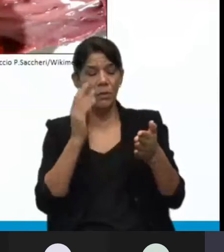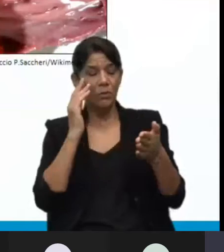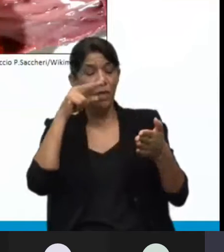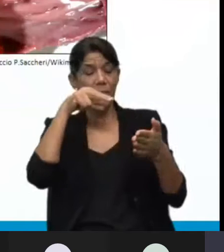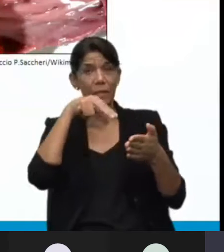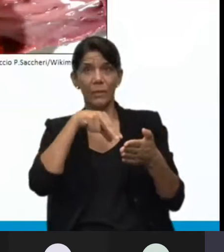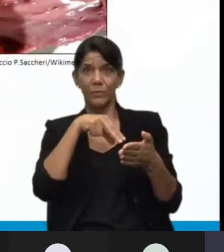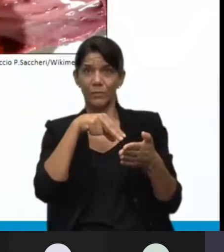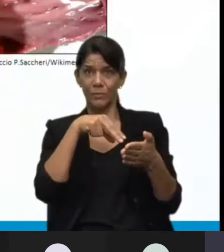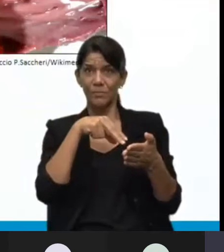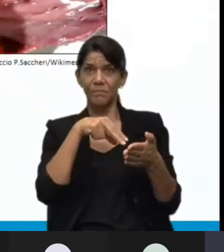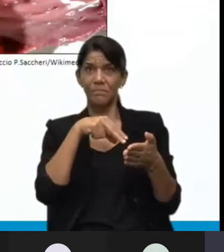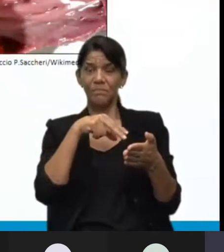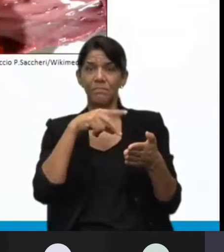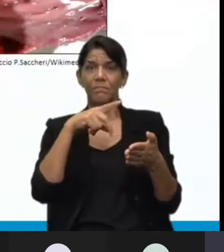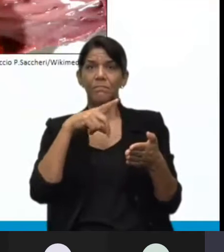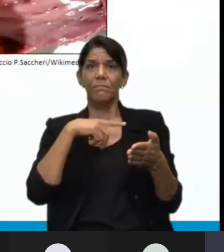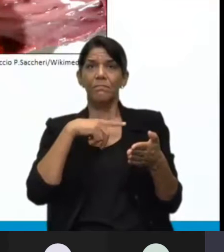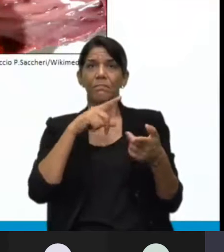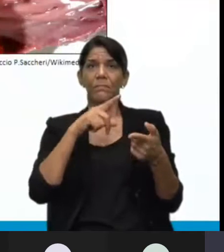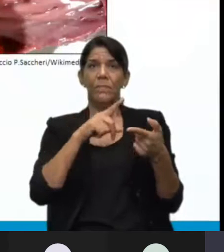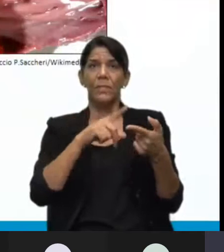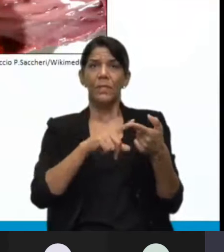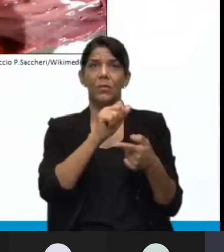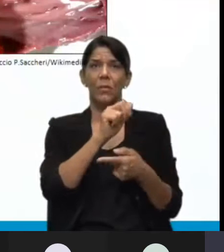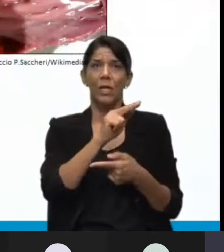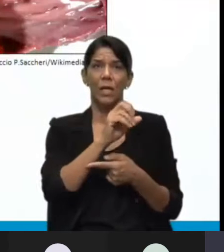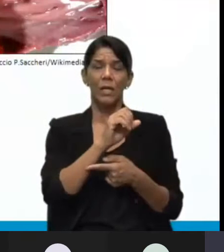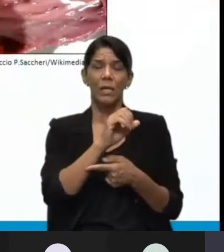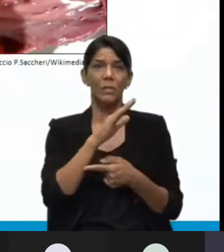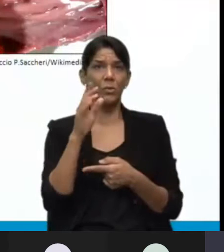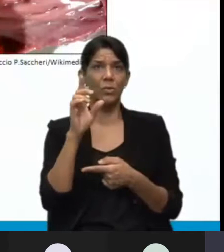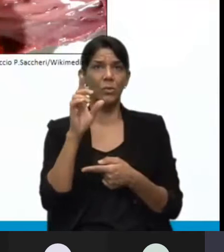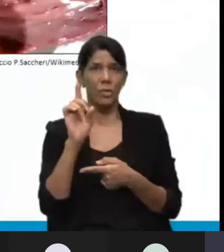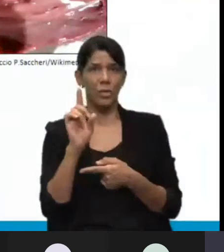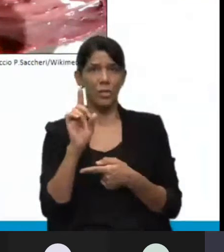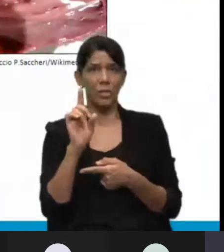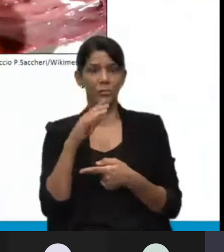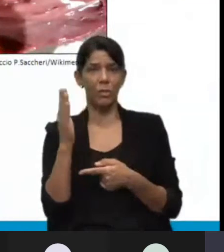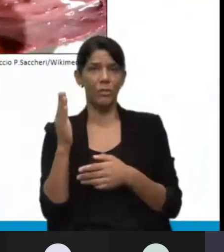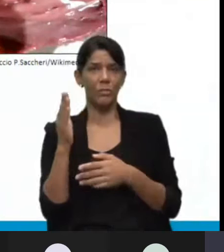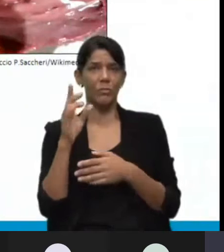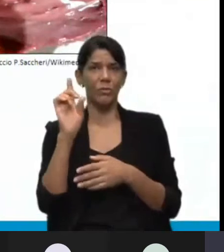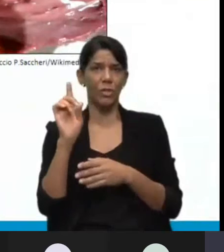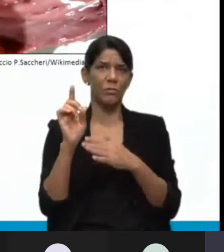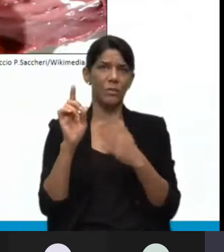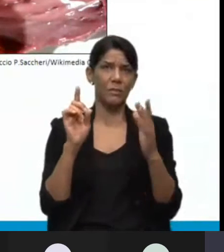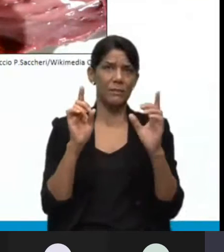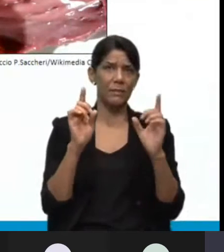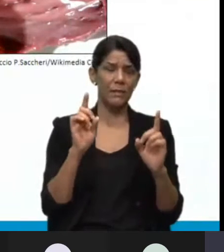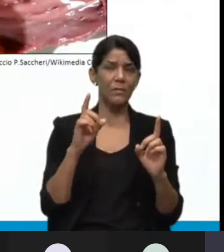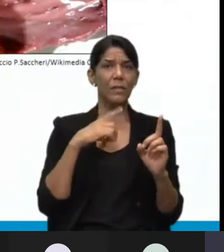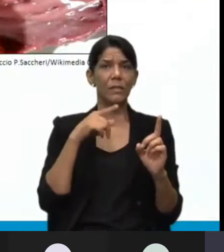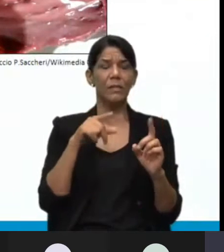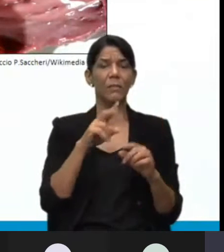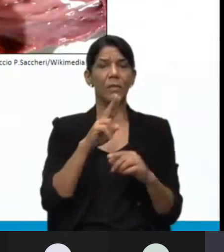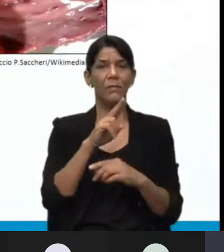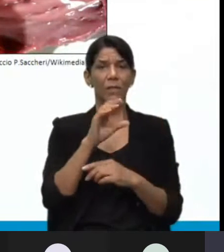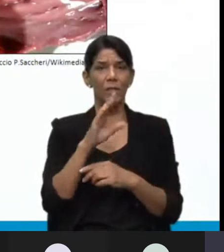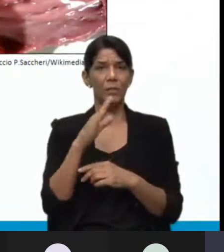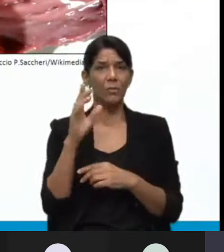observar. A mesma figura, nós vamos ter o quê? Átrio direito aqui, átrio esquerdo aqui. Nós temos